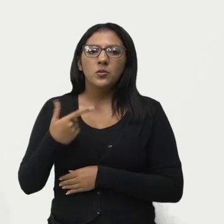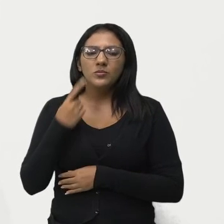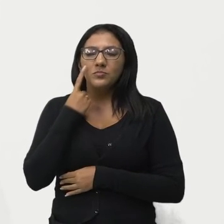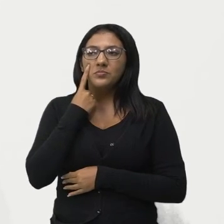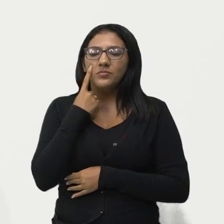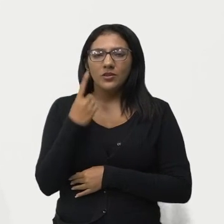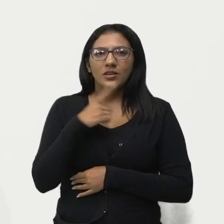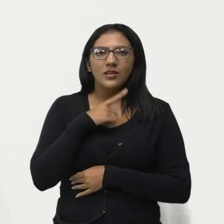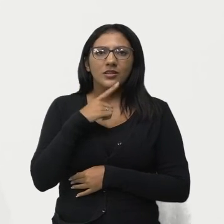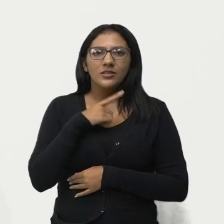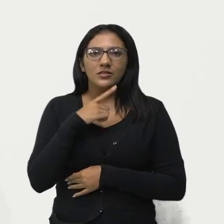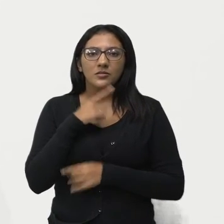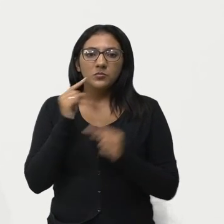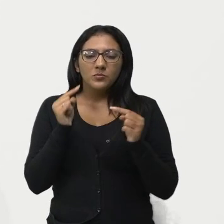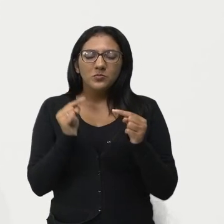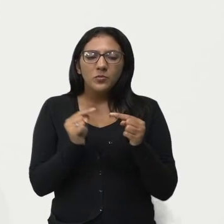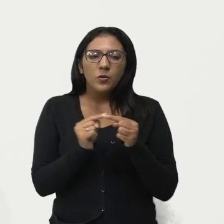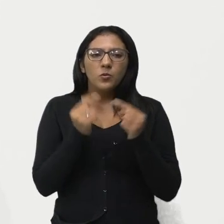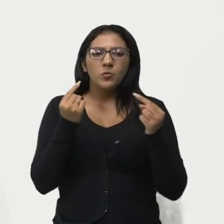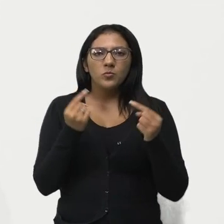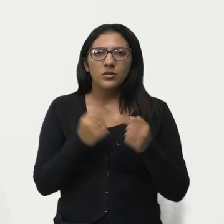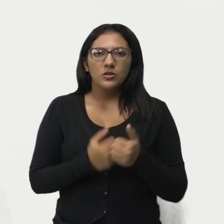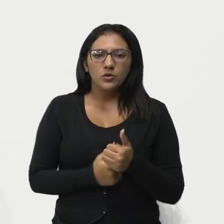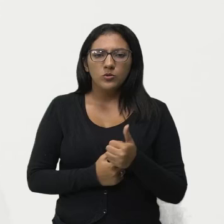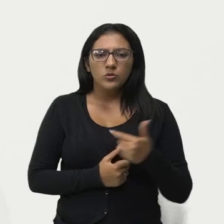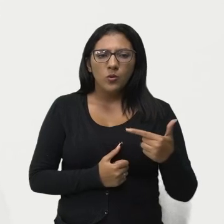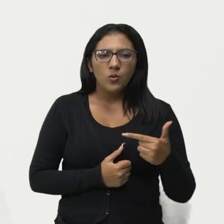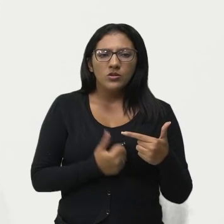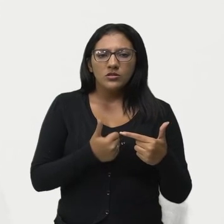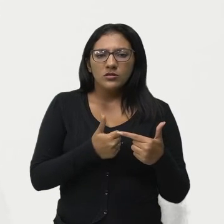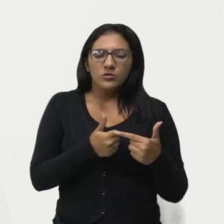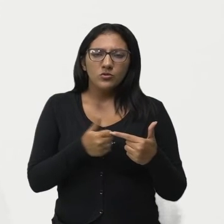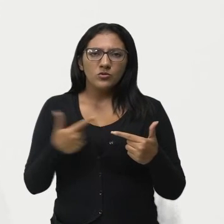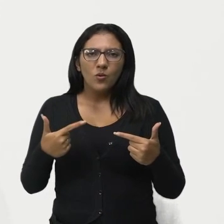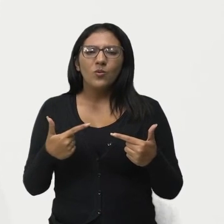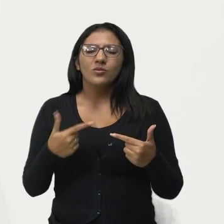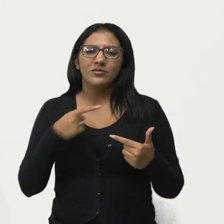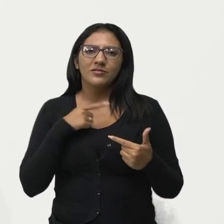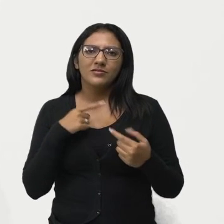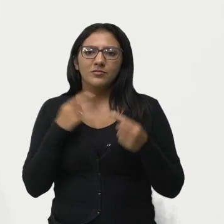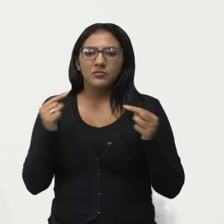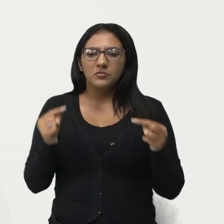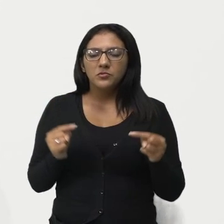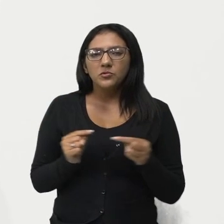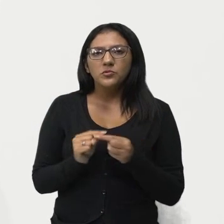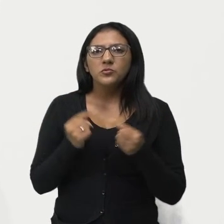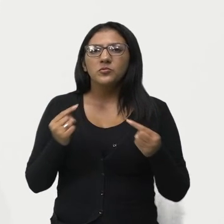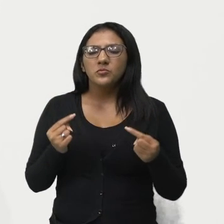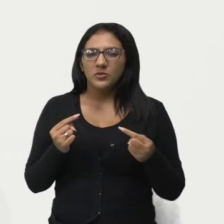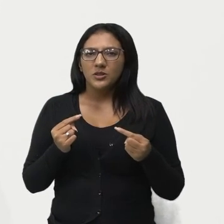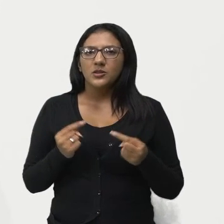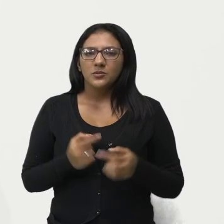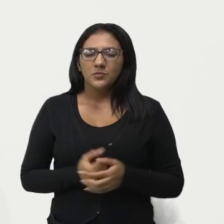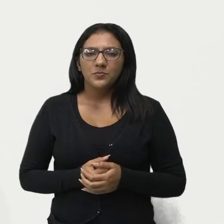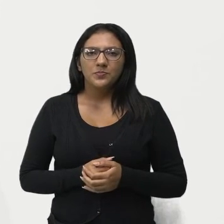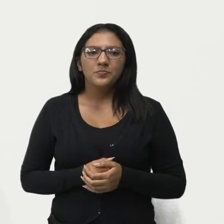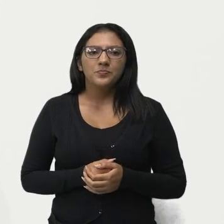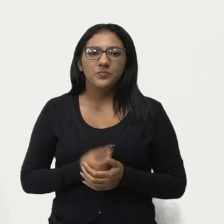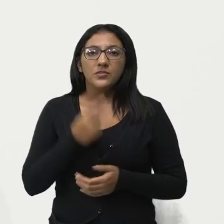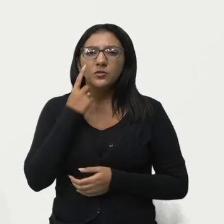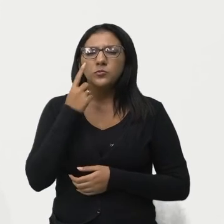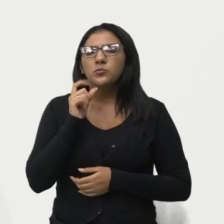encontramos um resultado na esquerda, né, que é igual ao resultado que nós encontramos na direita.